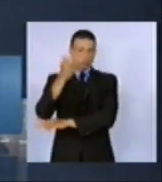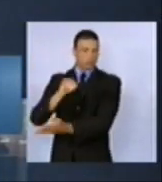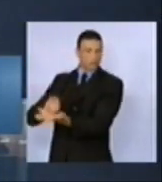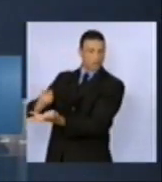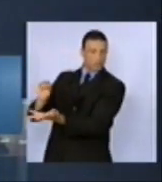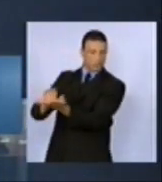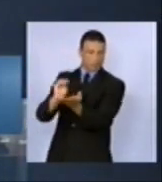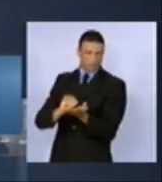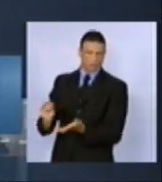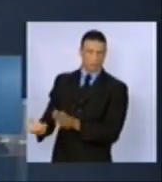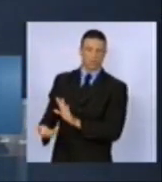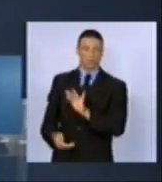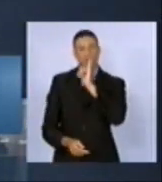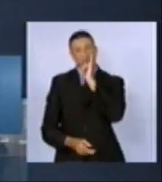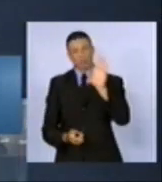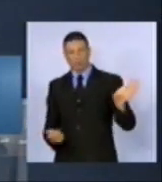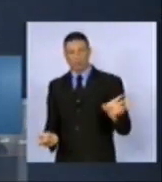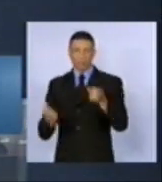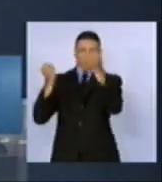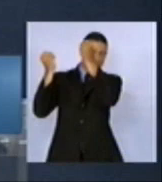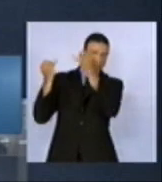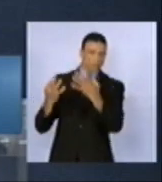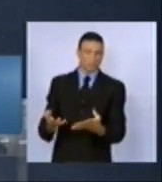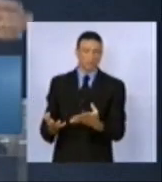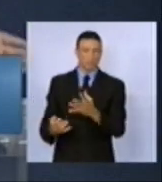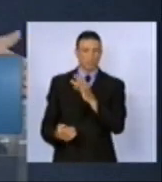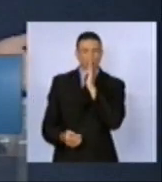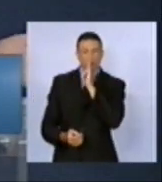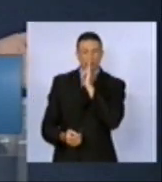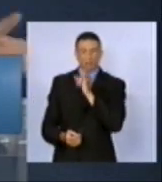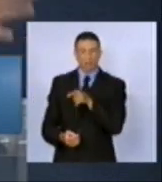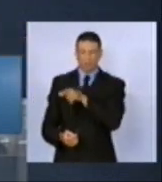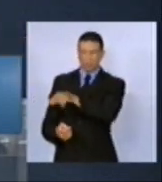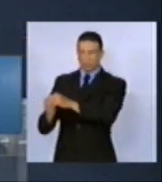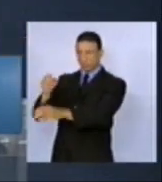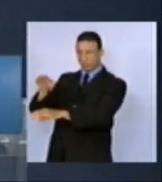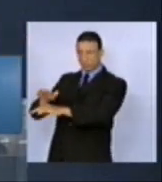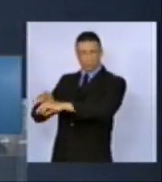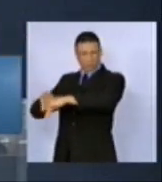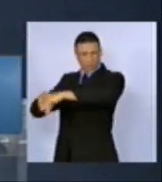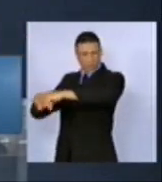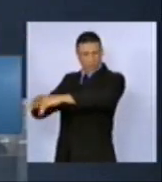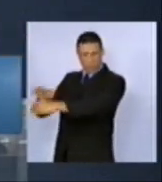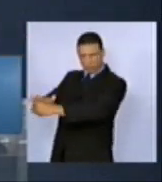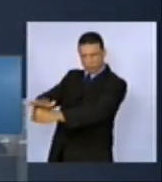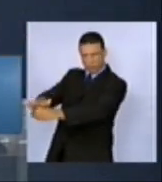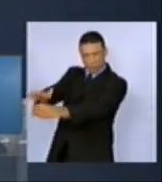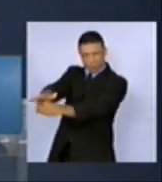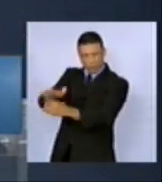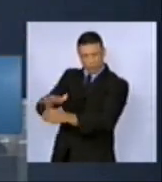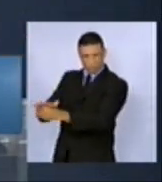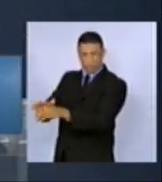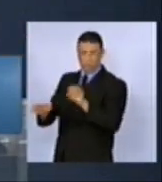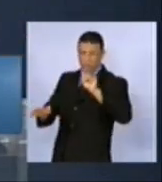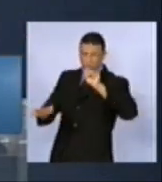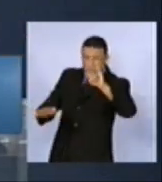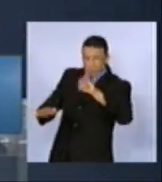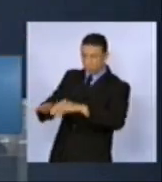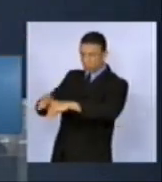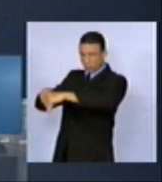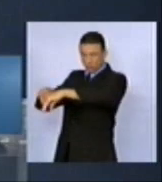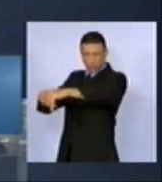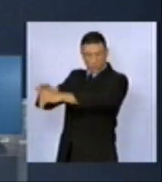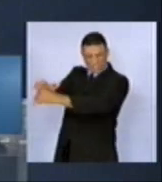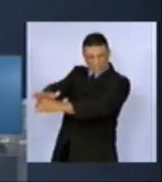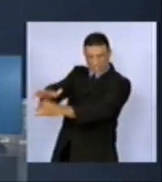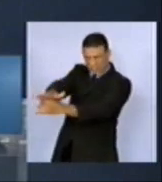estudados a minha penúltimo slide sobre compactação e vou ficar breve nisso se o solo tá compactado